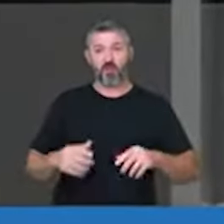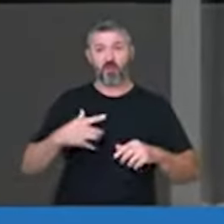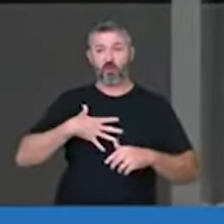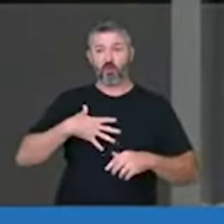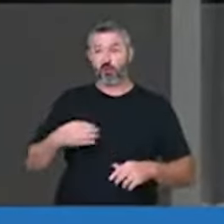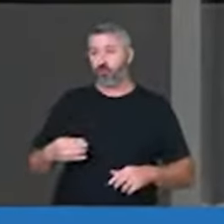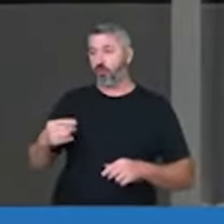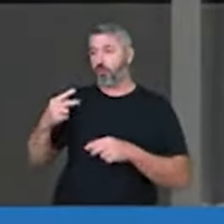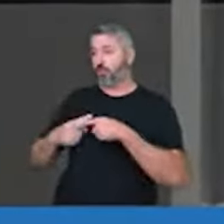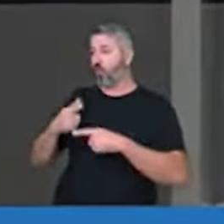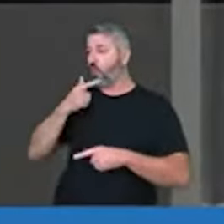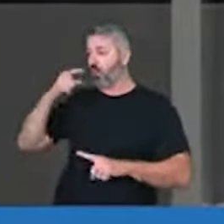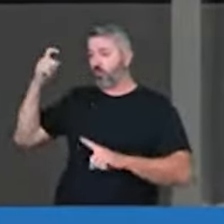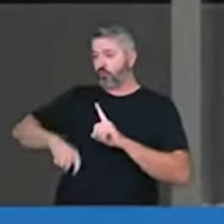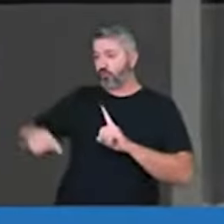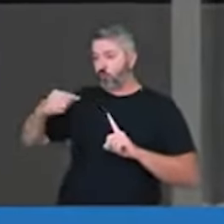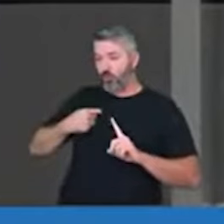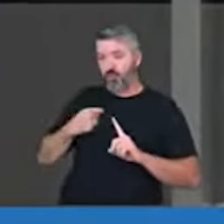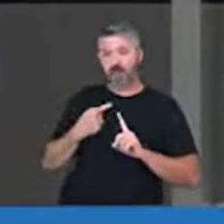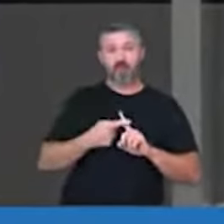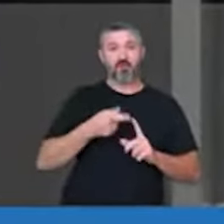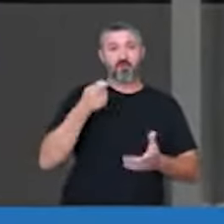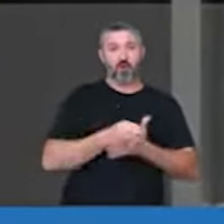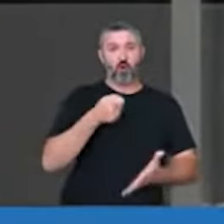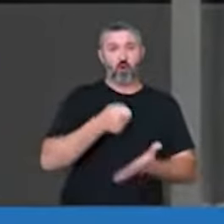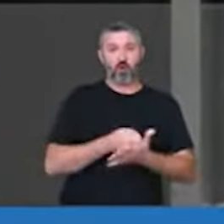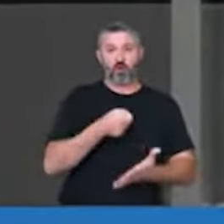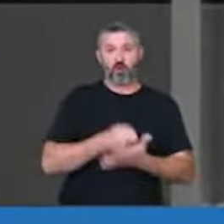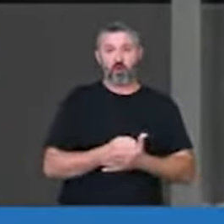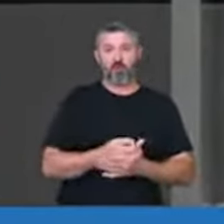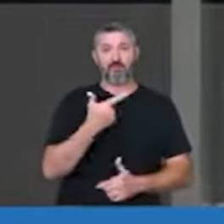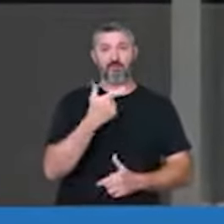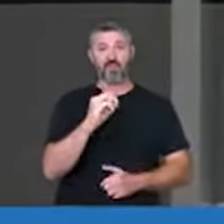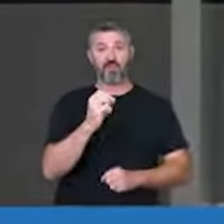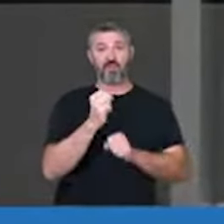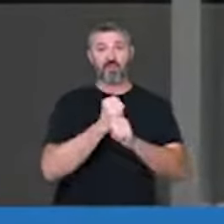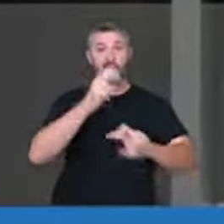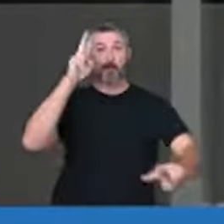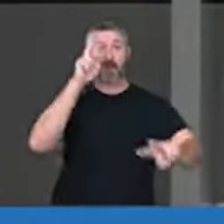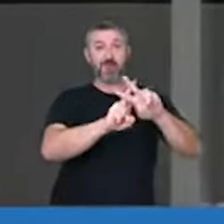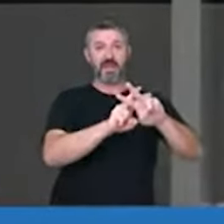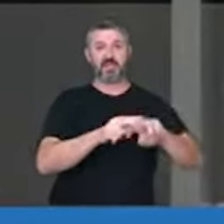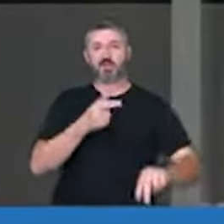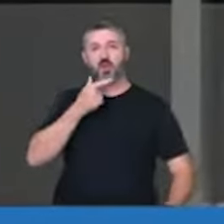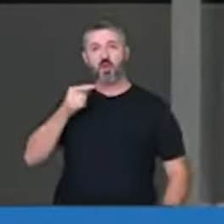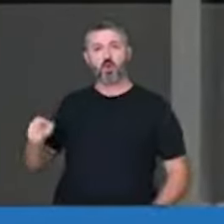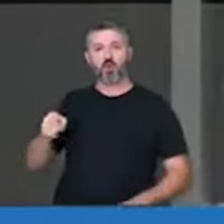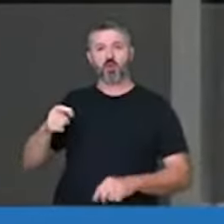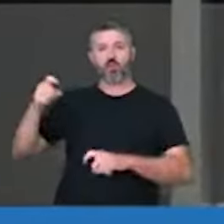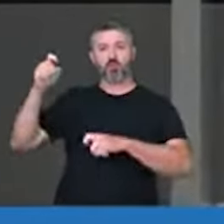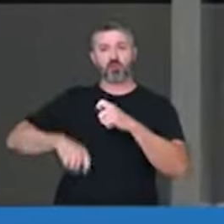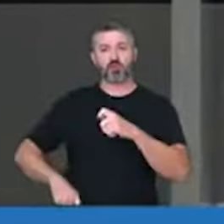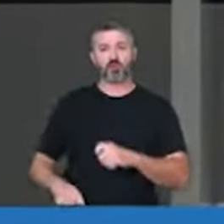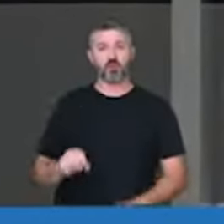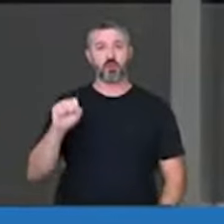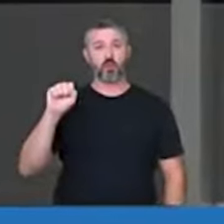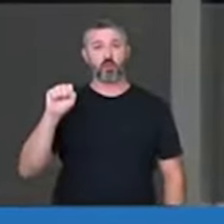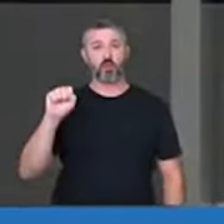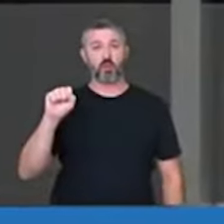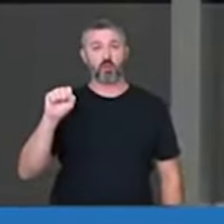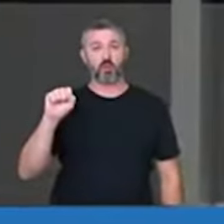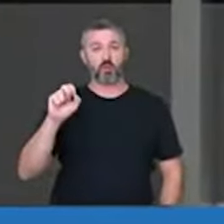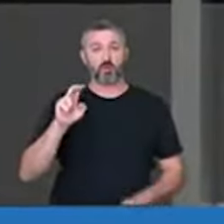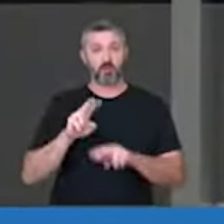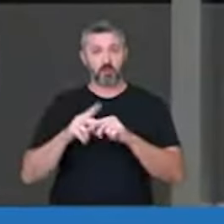um estuprador, ela deve ficar presa por 20 anos, enquanto o estuprador ficará preso por 8 anos. Isso